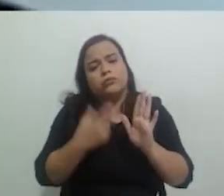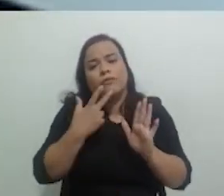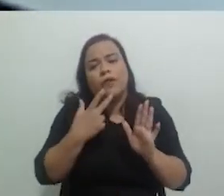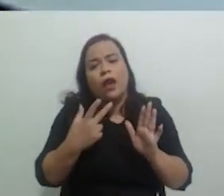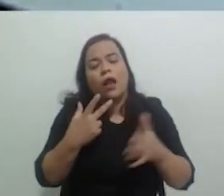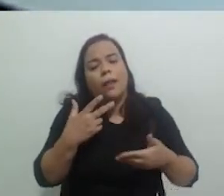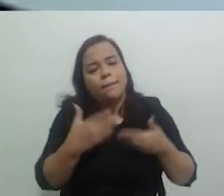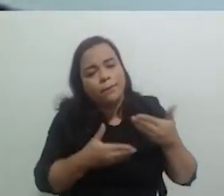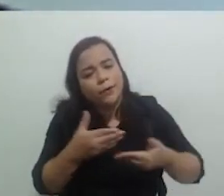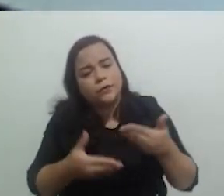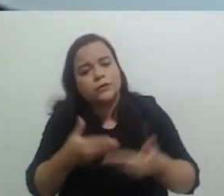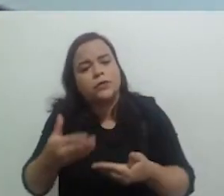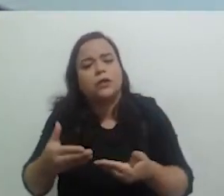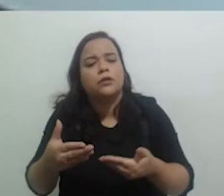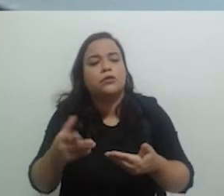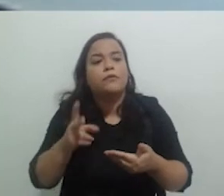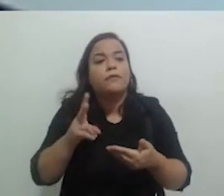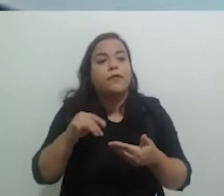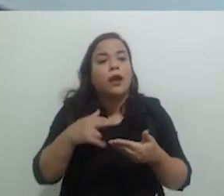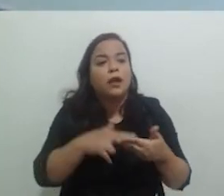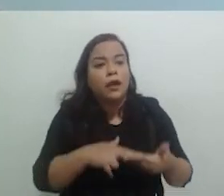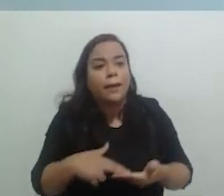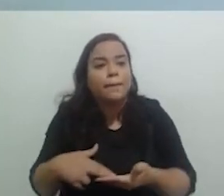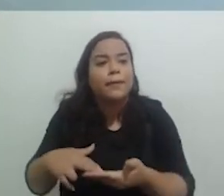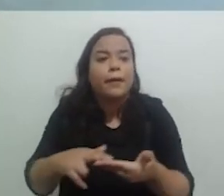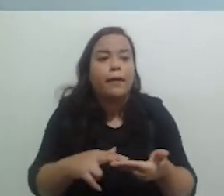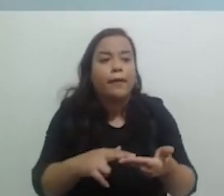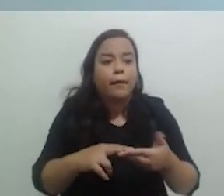ser encaminhados, no caso de Açu,